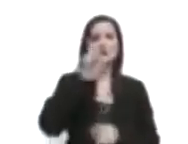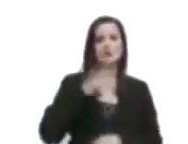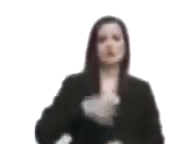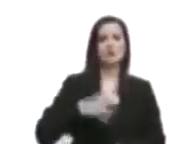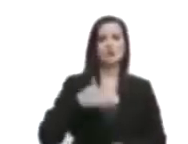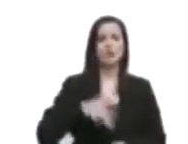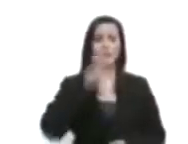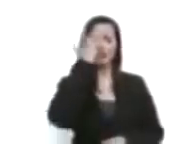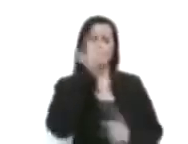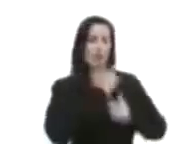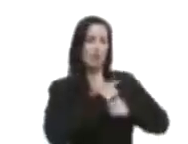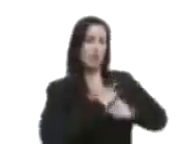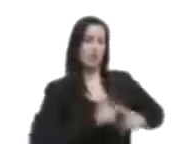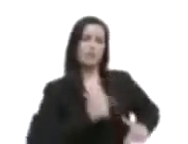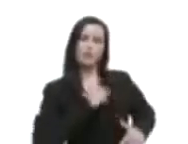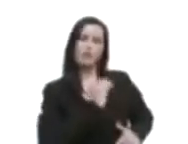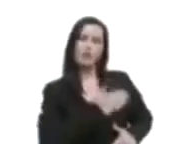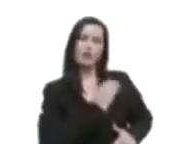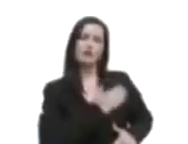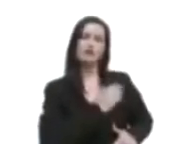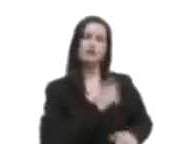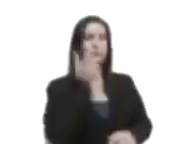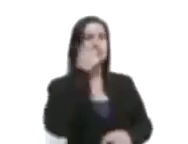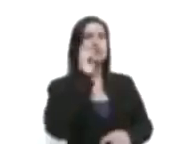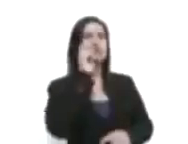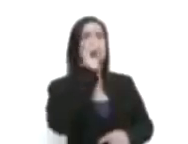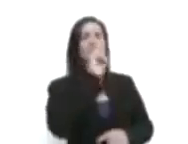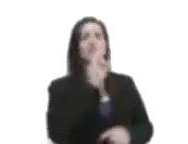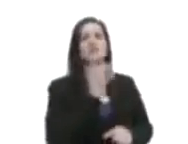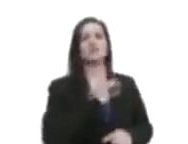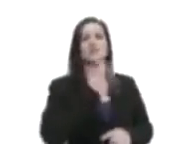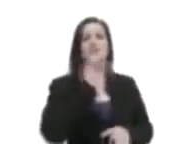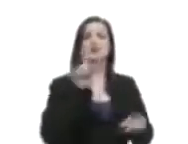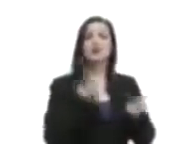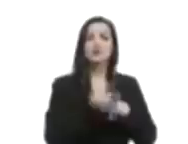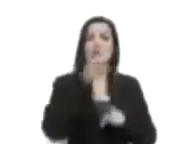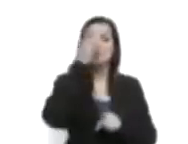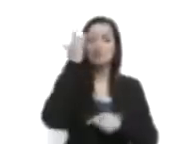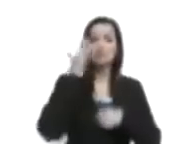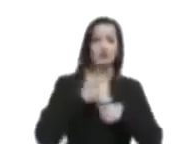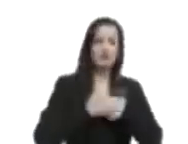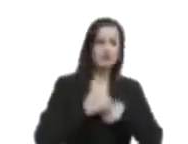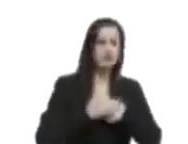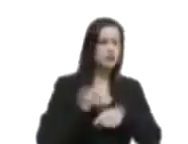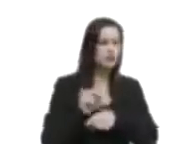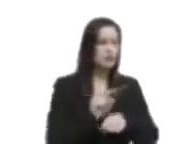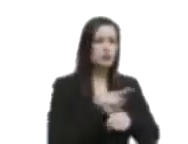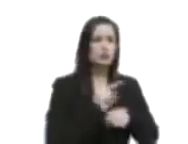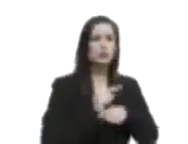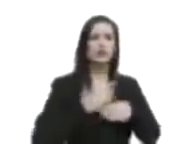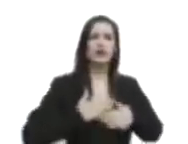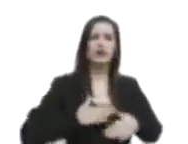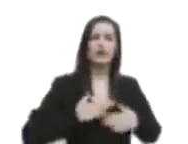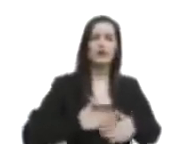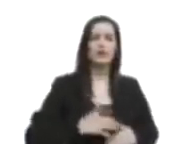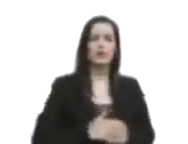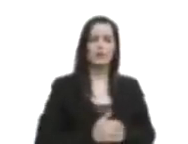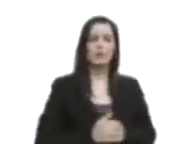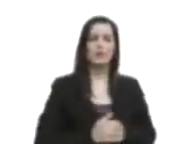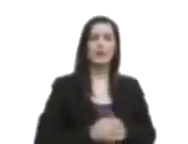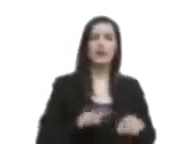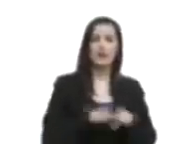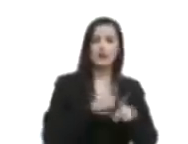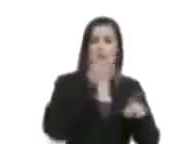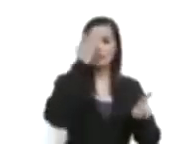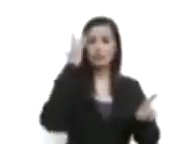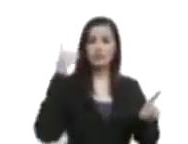Deus. Bem-aventurados pacificadores, porque serão chamados filhos de Deus. Bem-aventurados os perseguidos por causa da justiça, porque